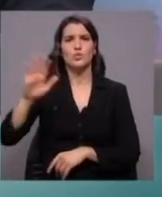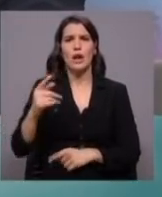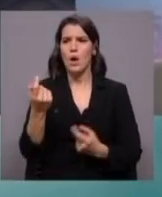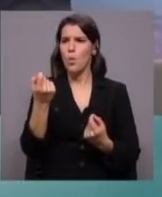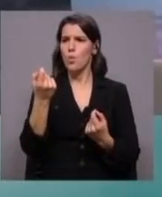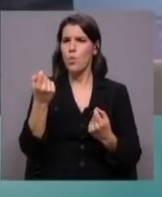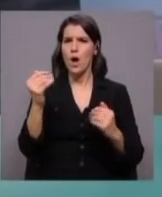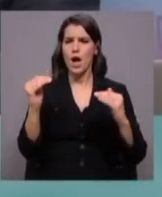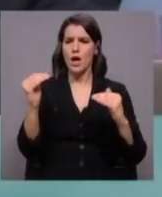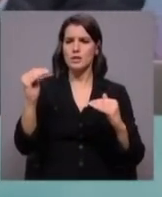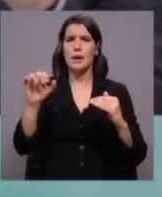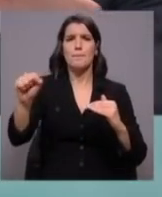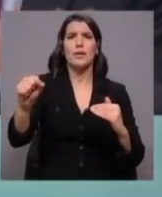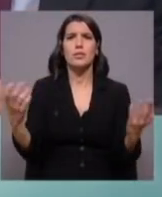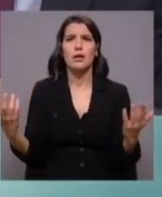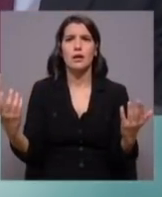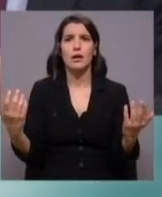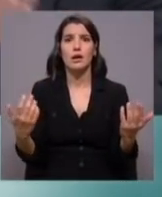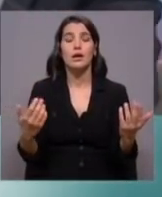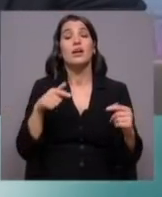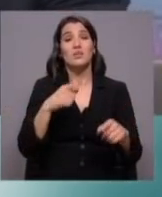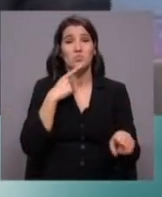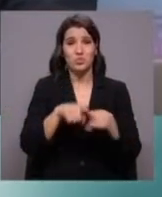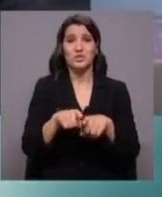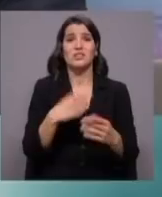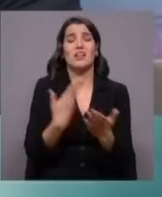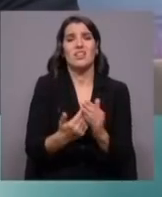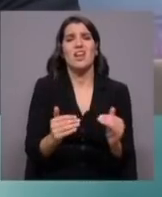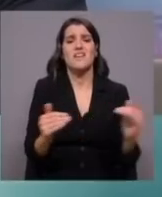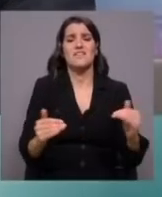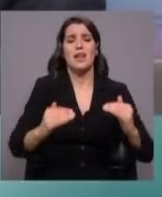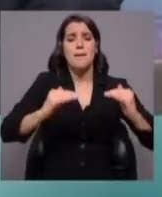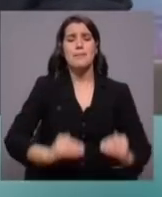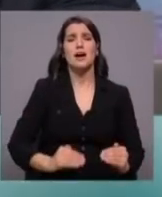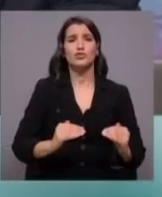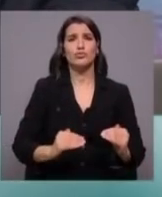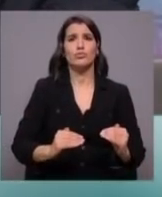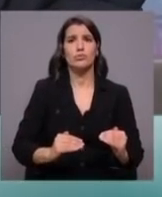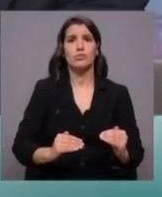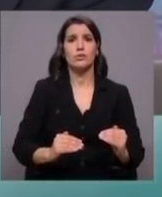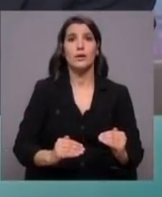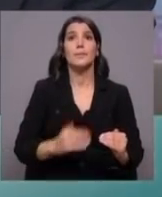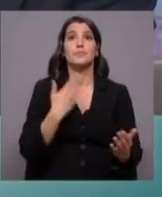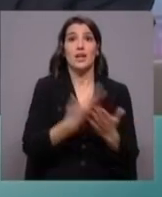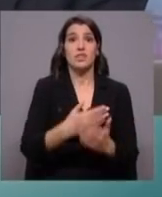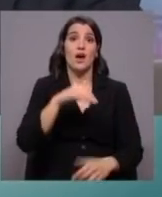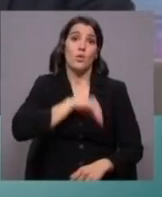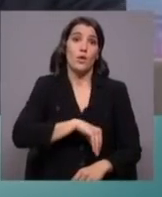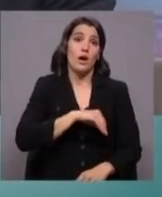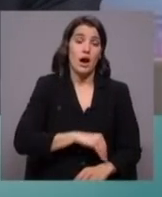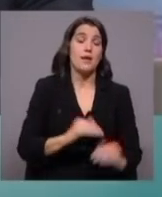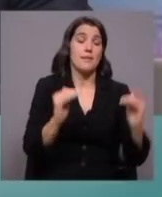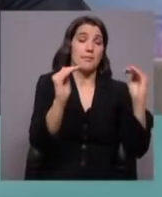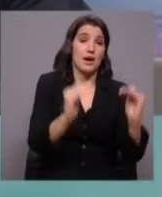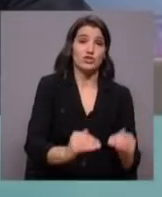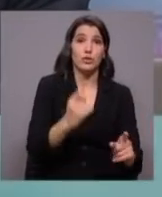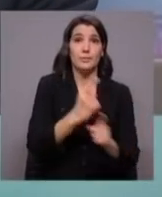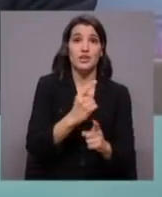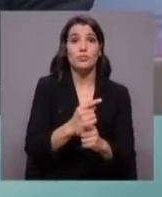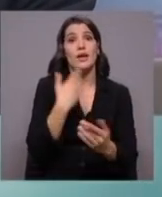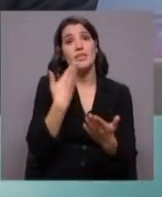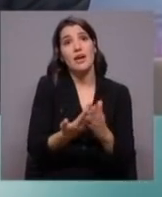Seja, esta política nivelou por baixo. Exato. Isso o que é que origina? Origina salários baixos e origina a